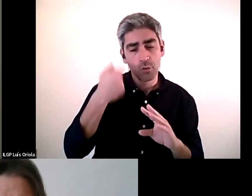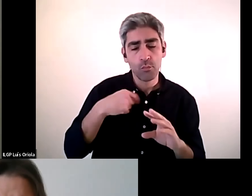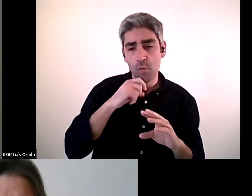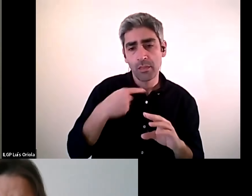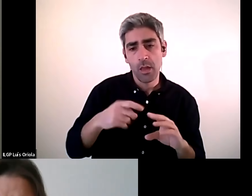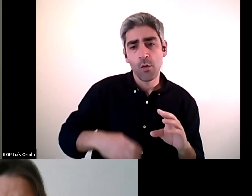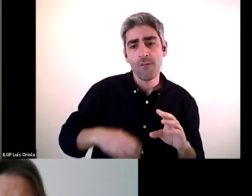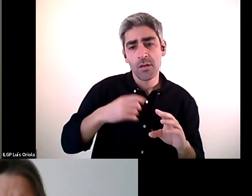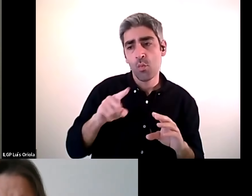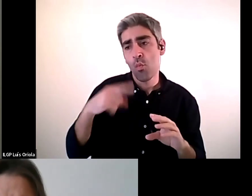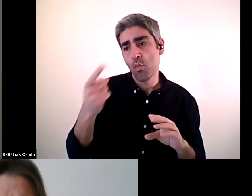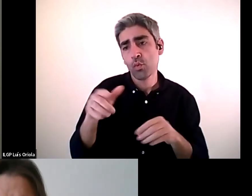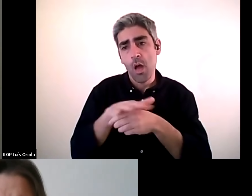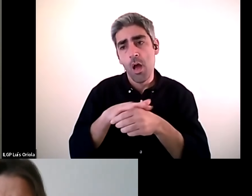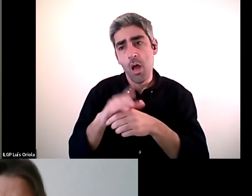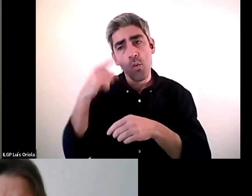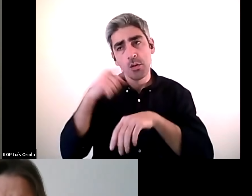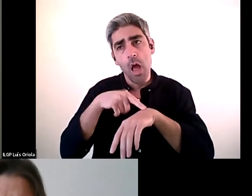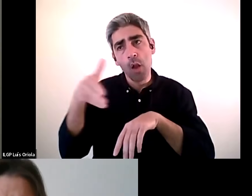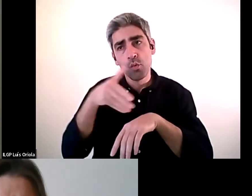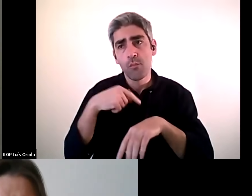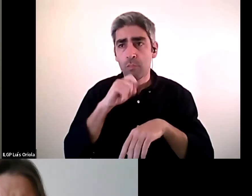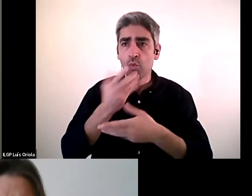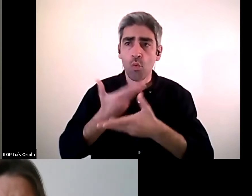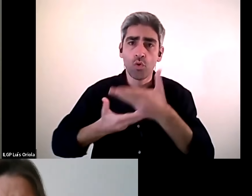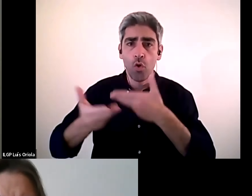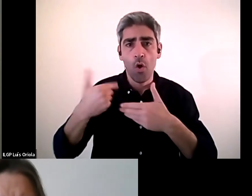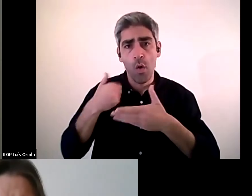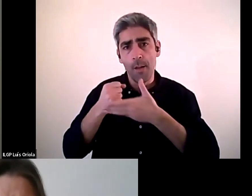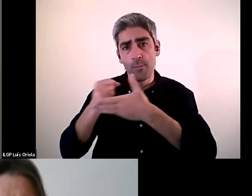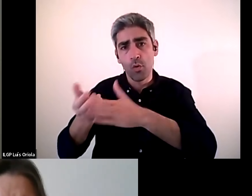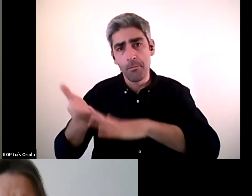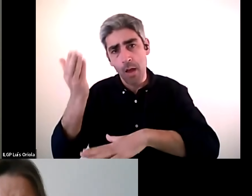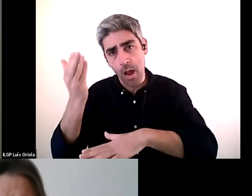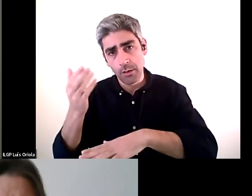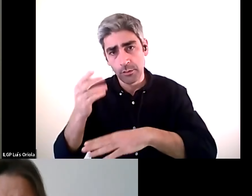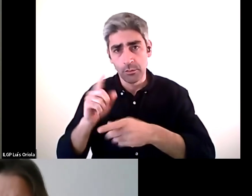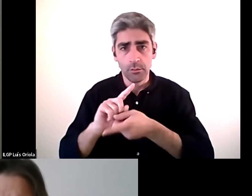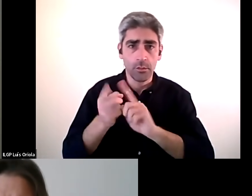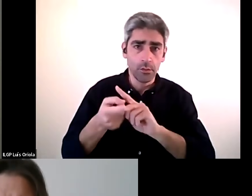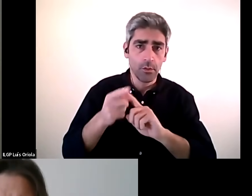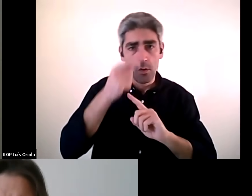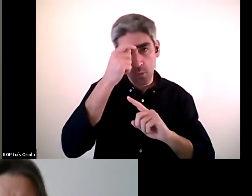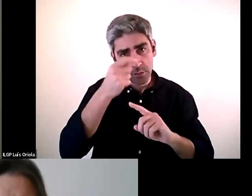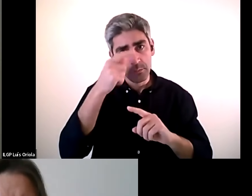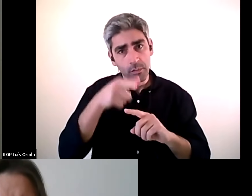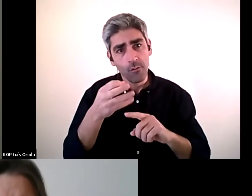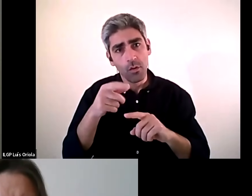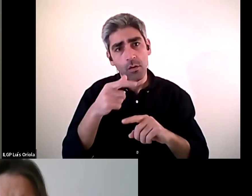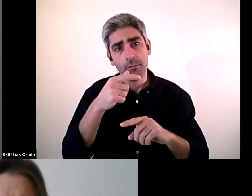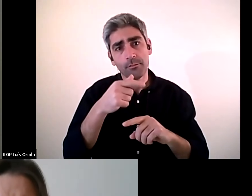confiança que num outro momento poderei ser eu a beneficiar com o reconhecimento